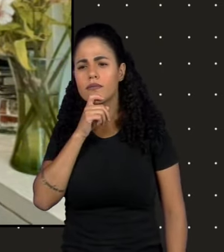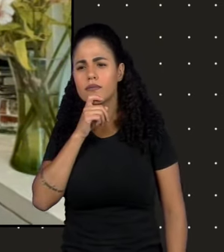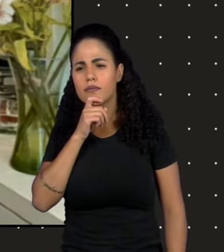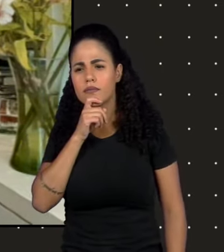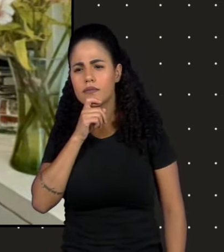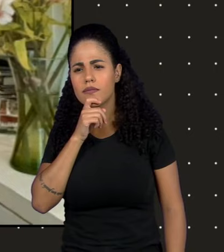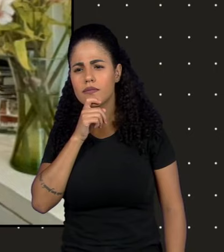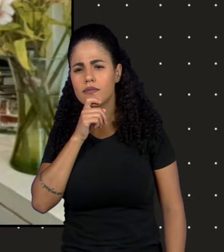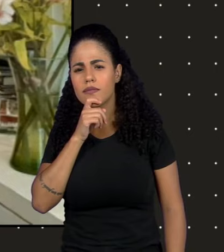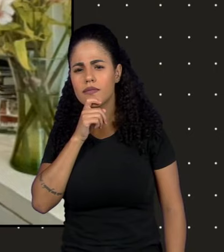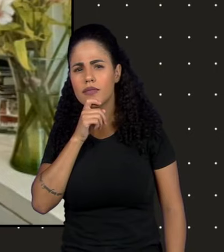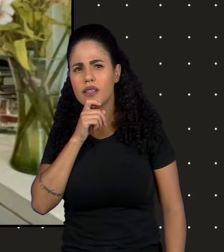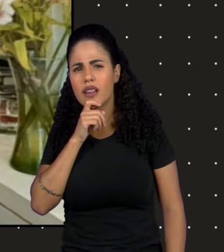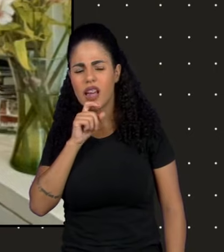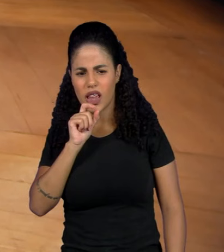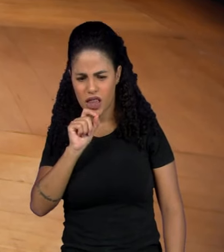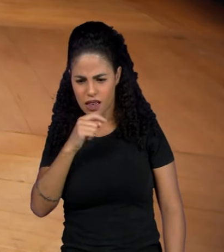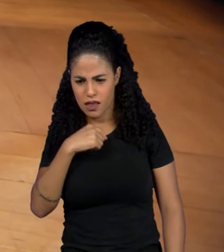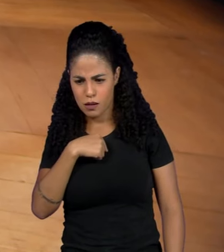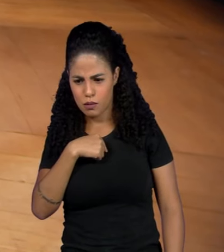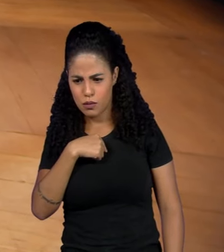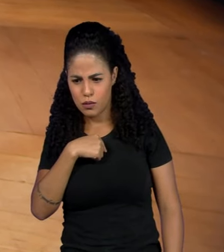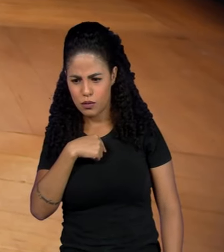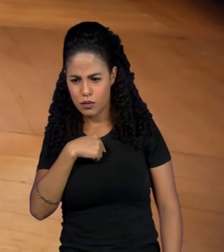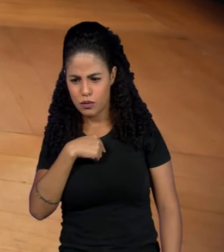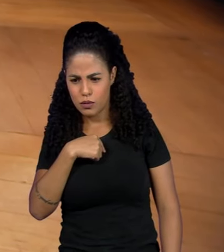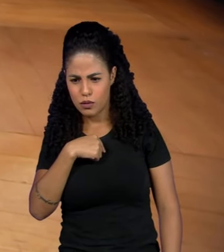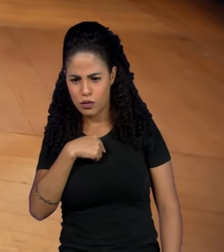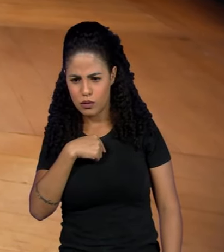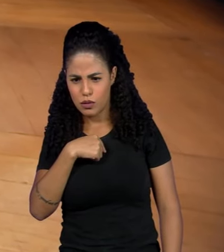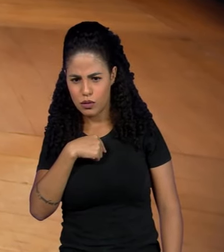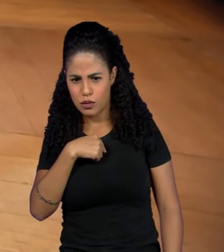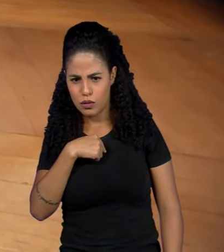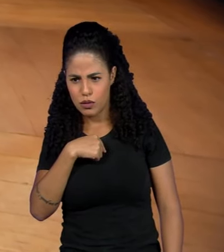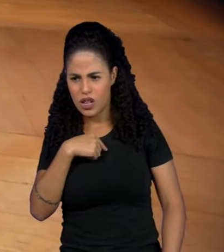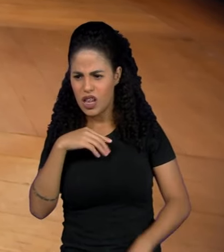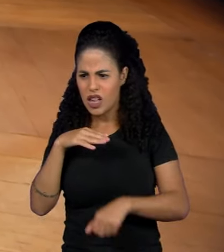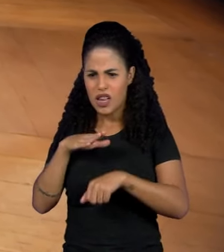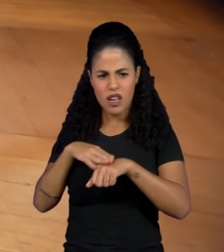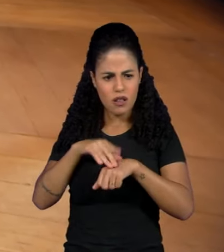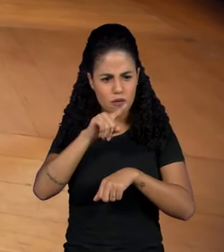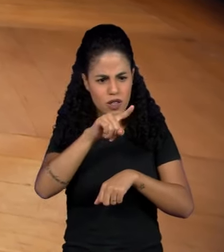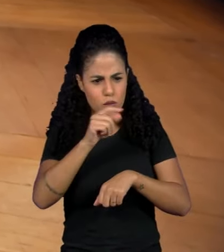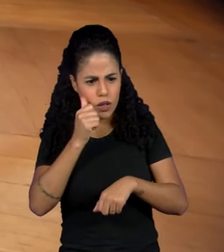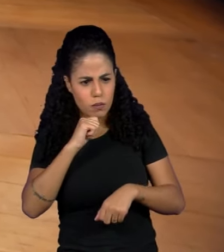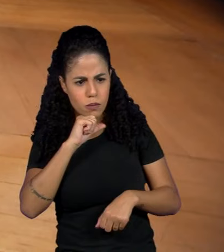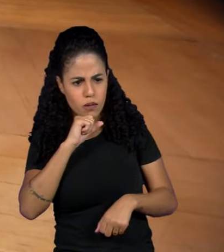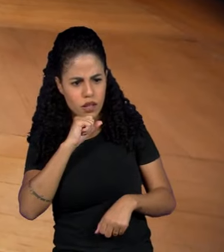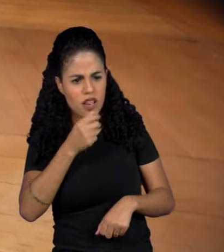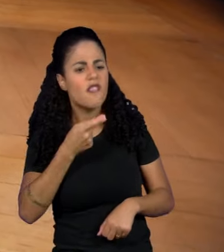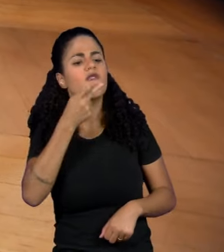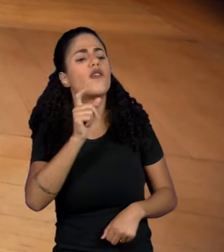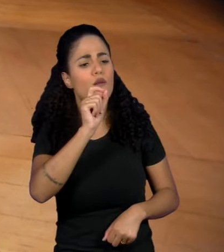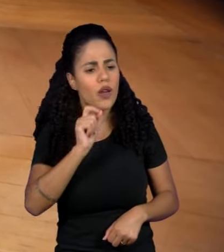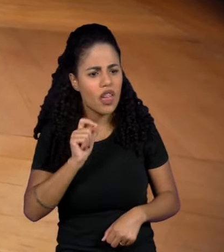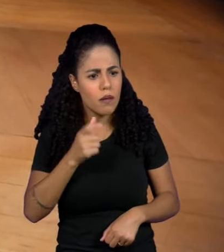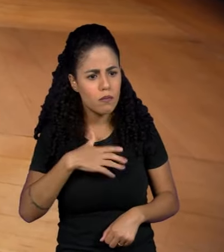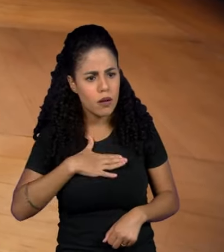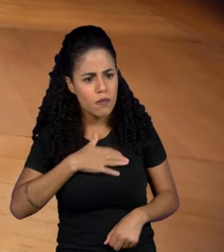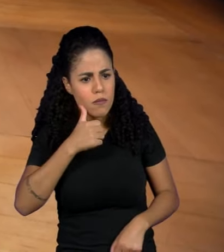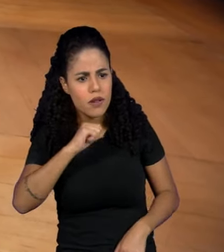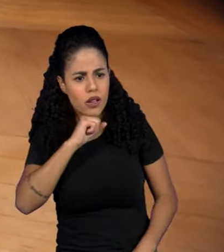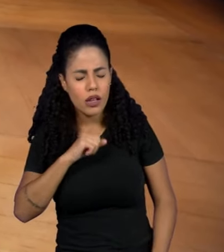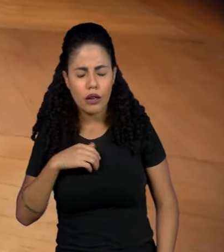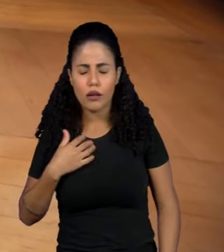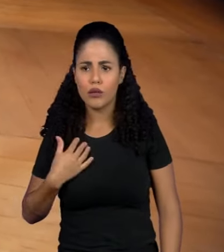Eu disse: quem? Eu? O que você fez com a minha mãe, seu filho? Aí a coisa